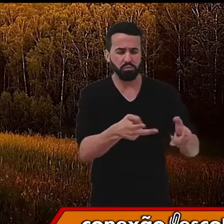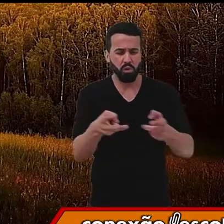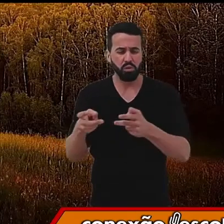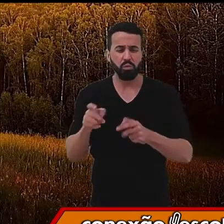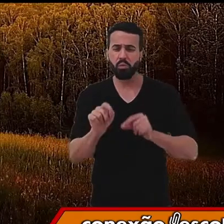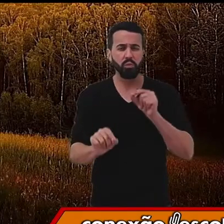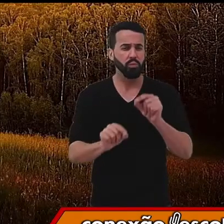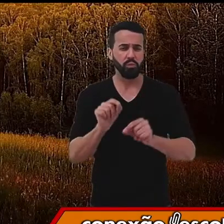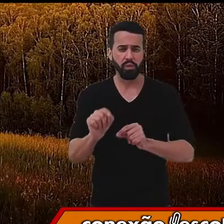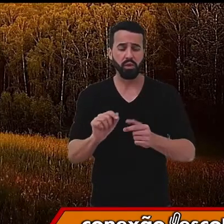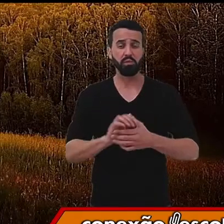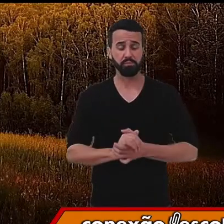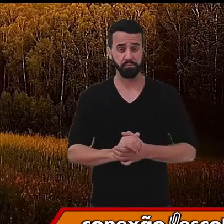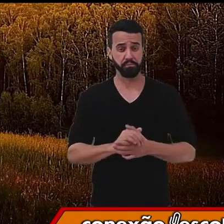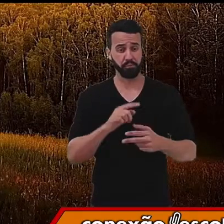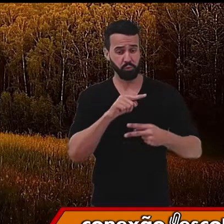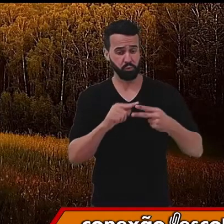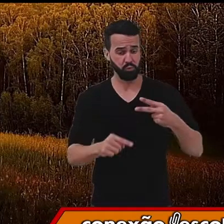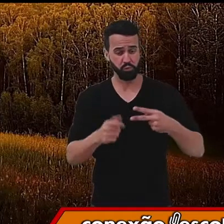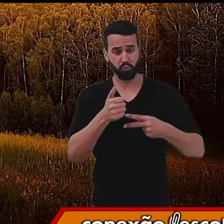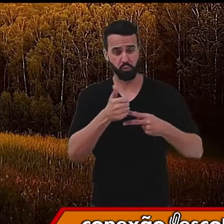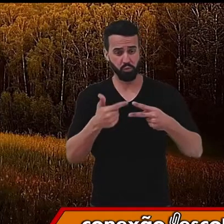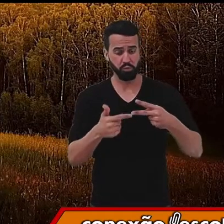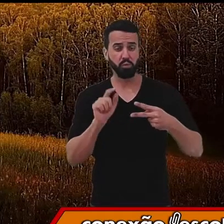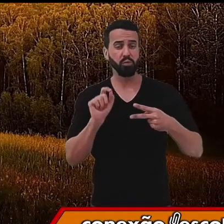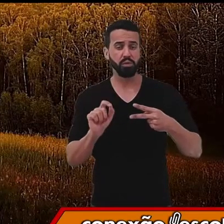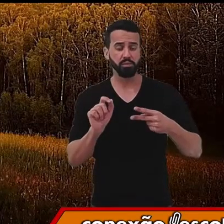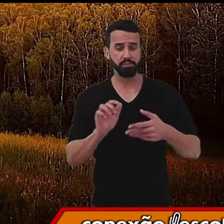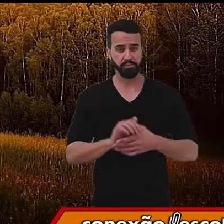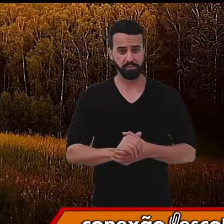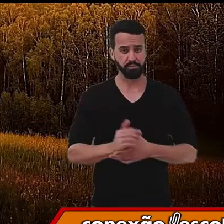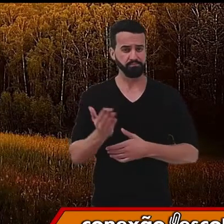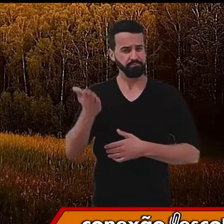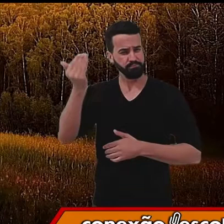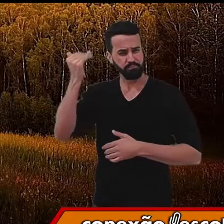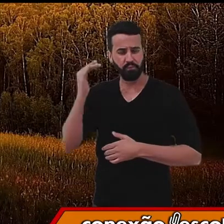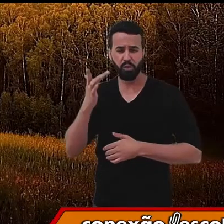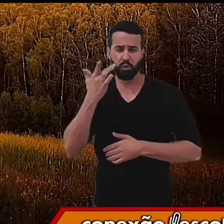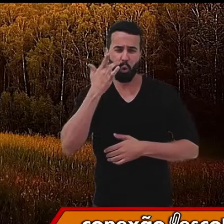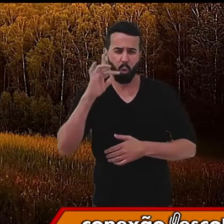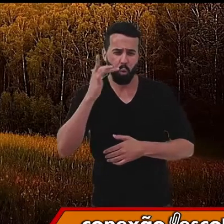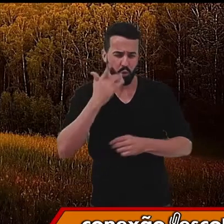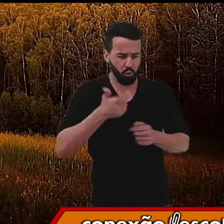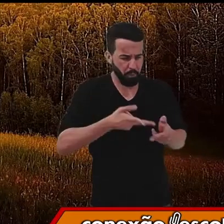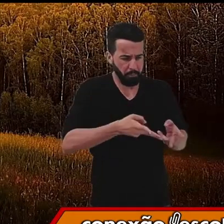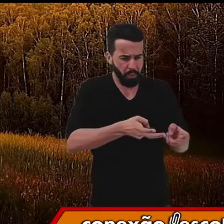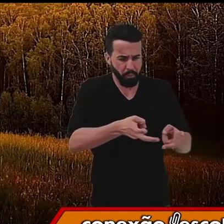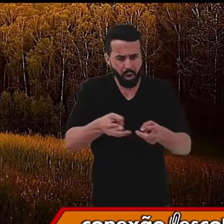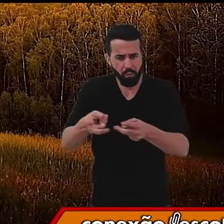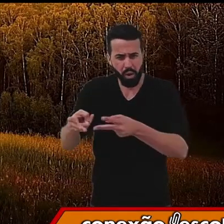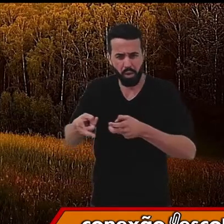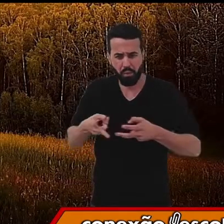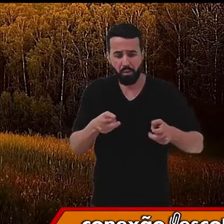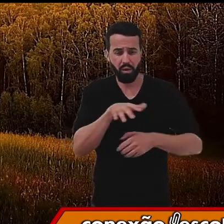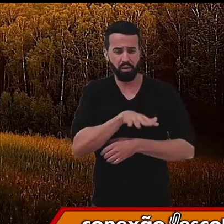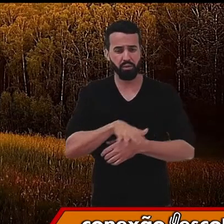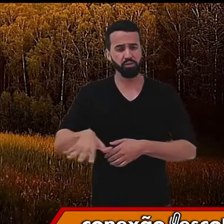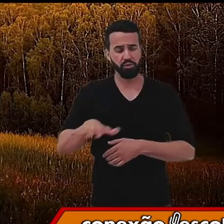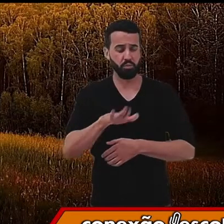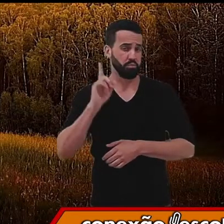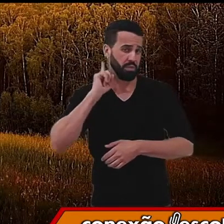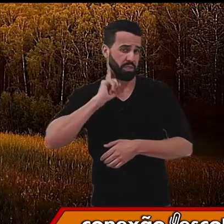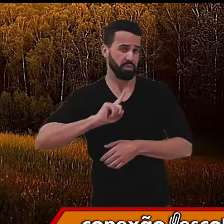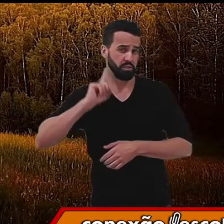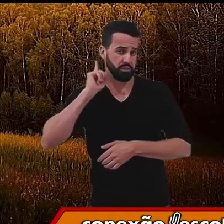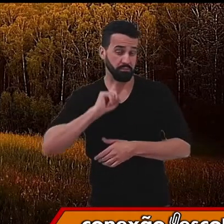coisas principais. Na época da extração do ouro, do grande período aurífero no Brasil e na região das Minas,